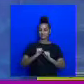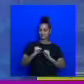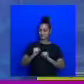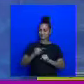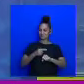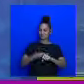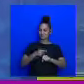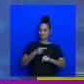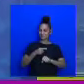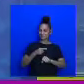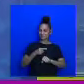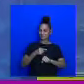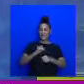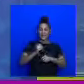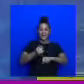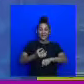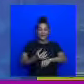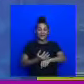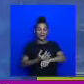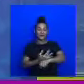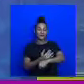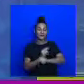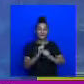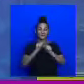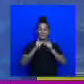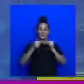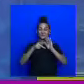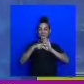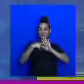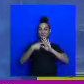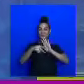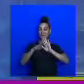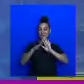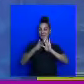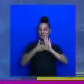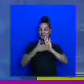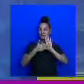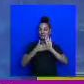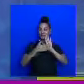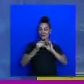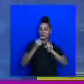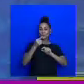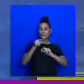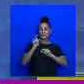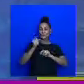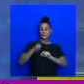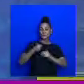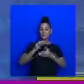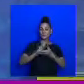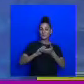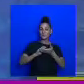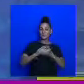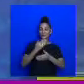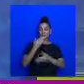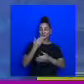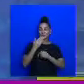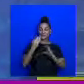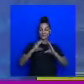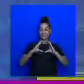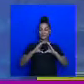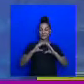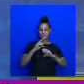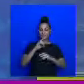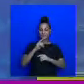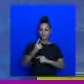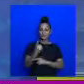ser agora, hein? A emoção da sorte batendo na sua aposta. O 15º e último número da Loto Fácil. Bola verde